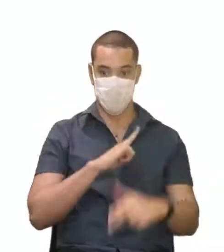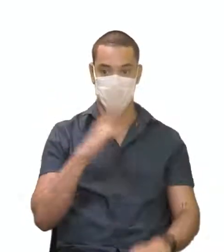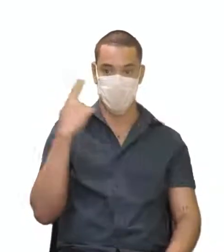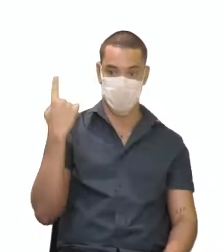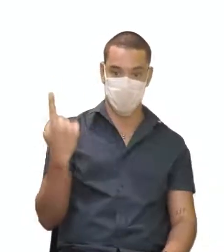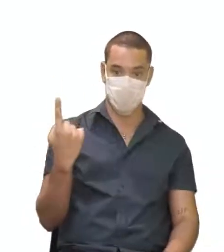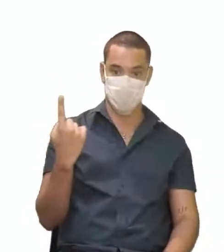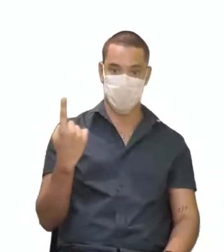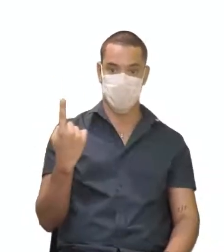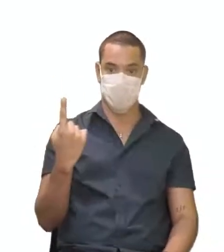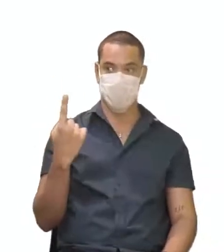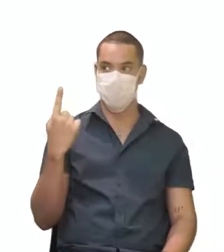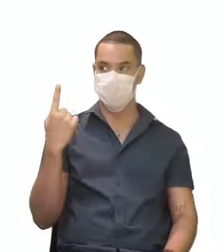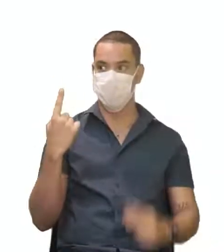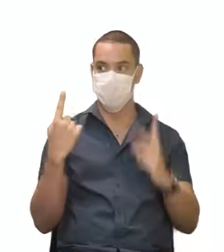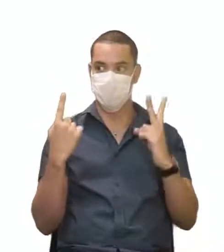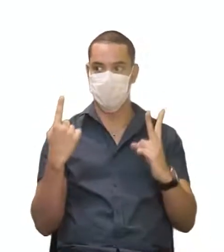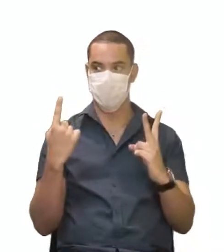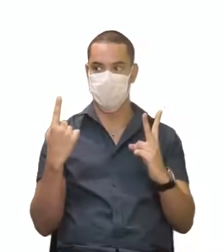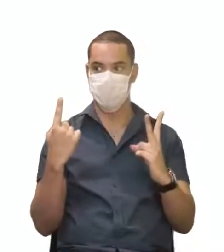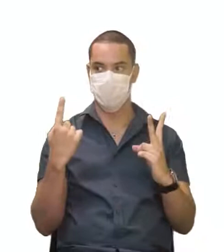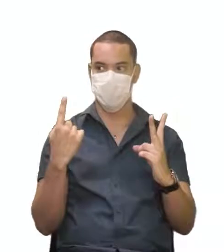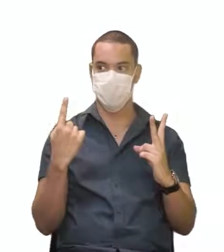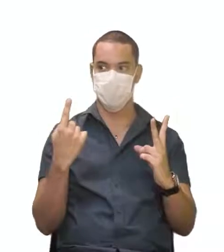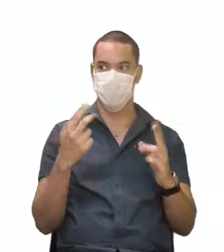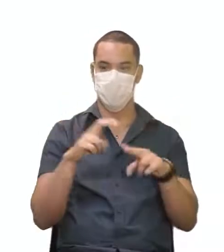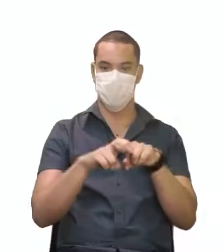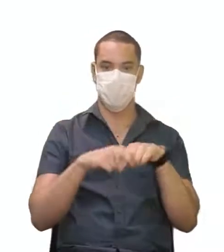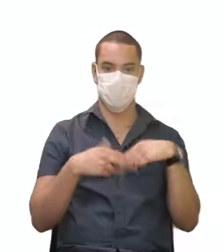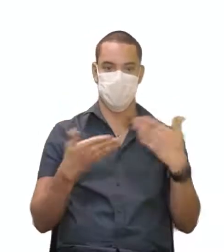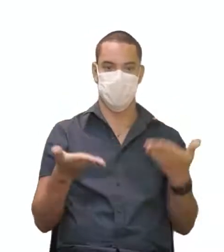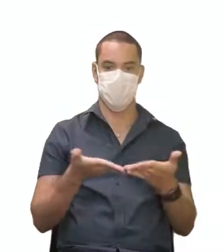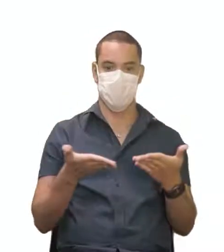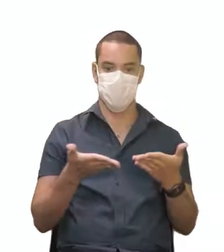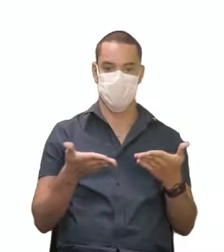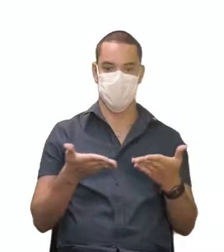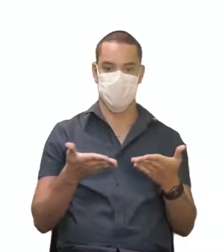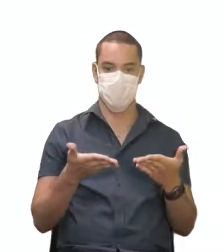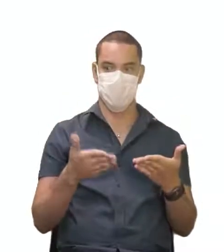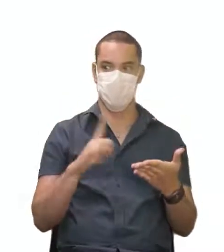cromátide aqui e uma cromátide aqui. Agora elas são